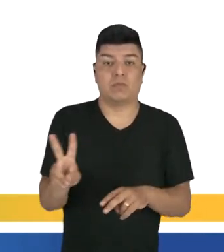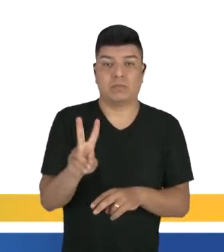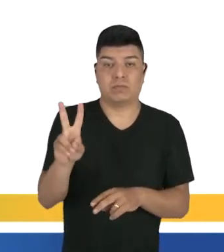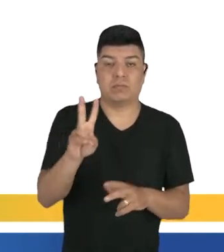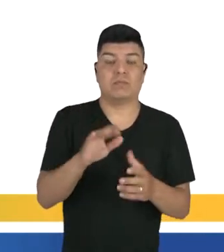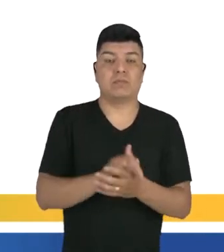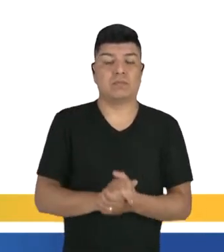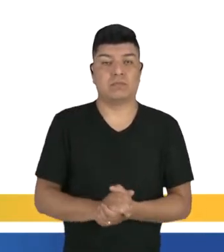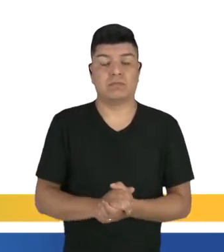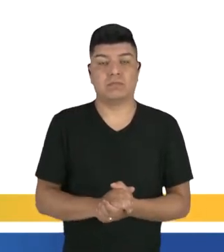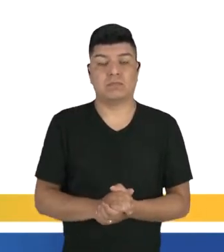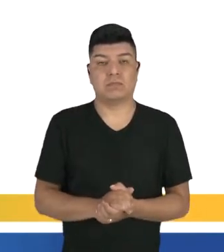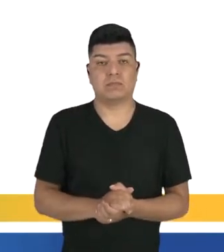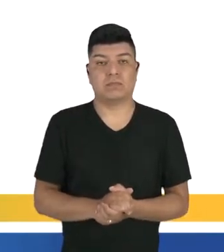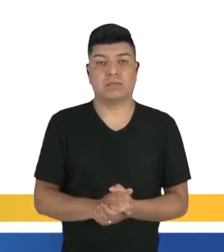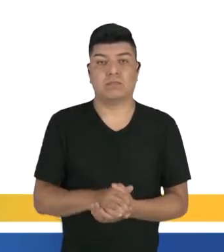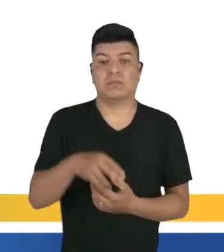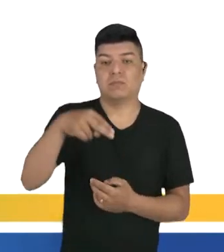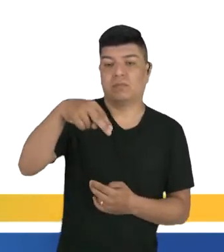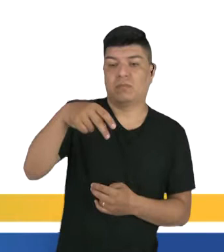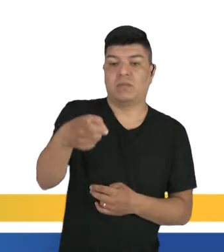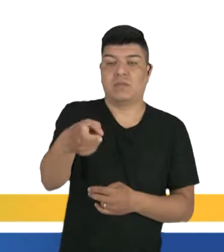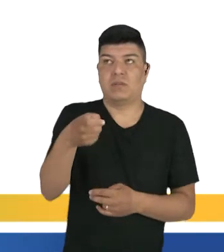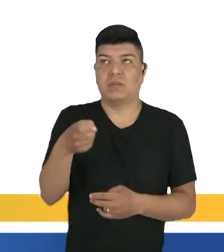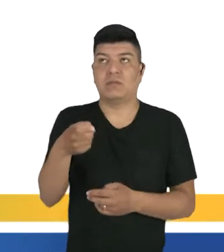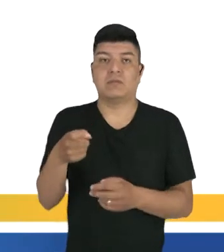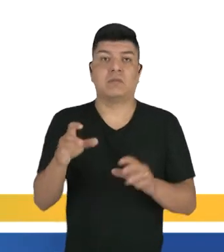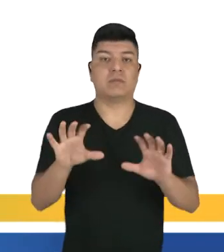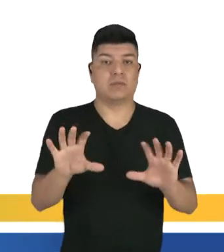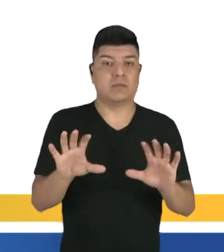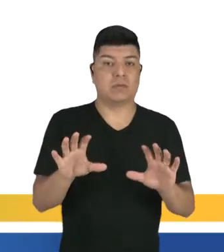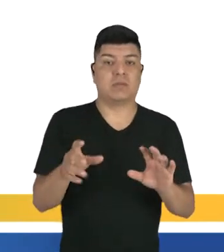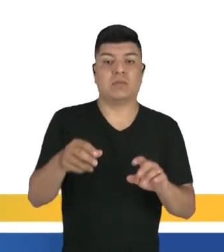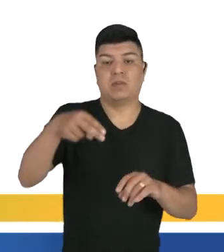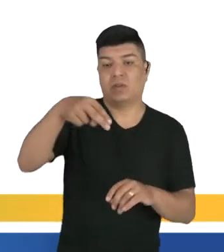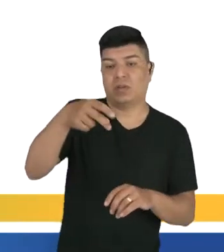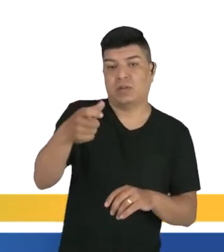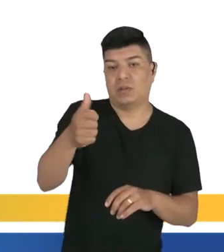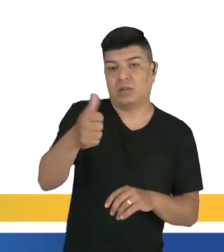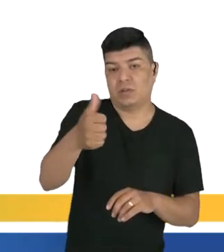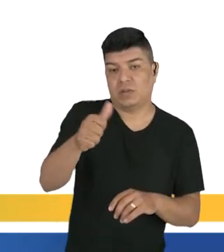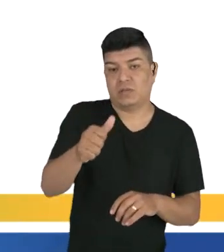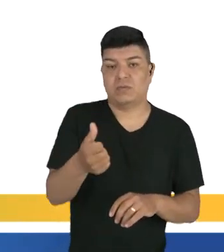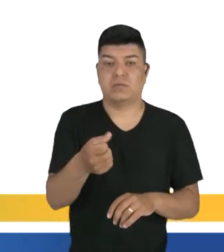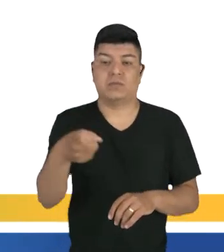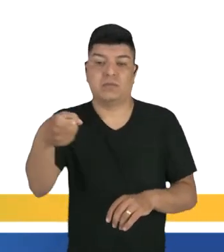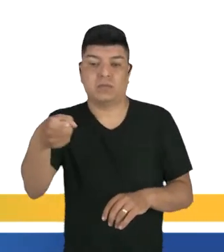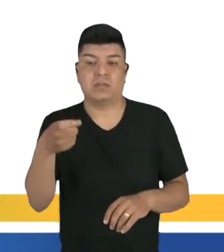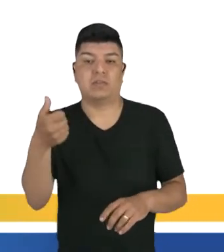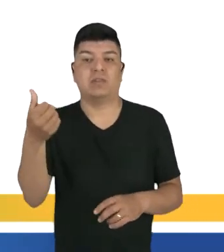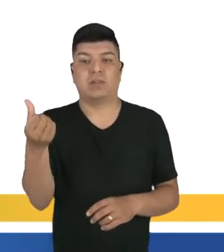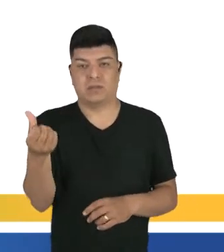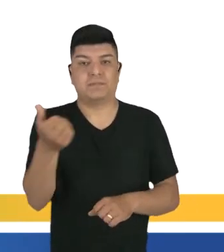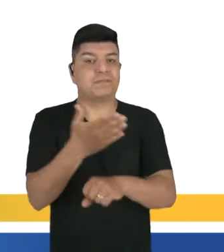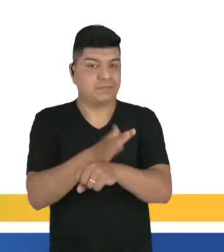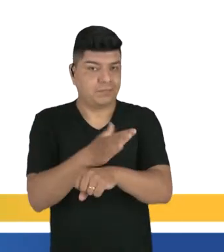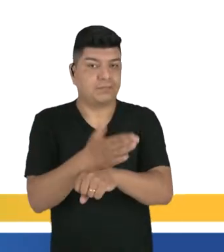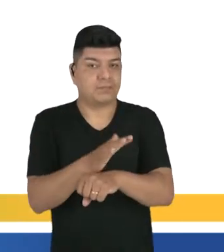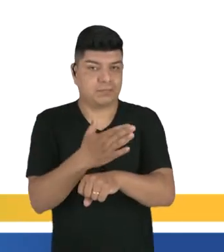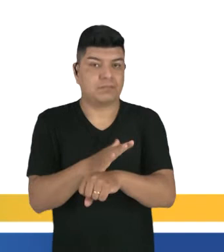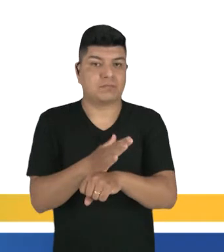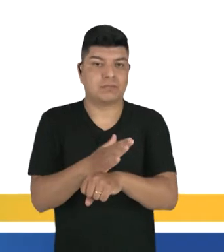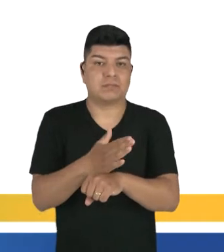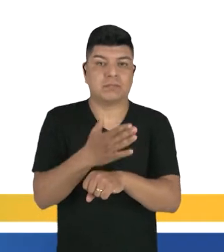valores de n e x devem ser tais que n é 11 e x é 6. Só para a gente praticar aí a